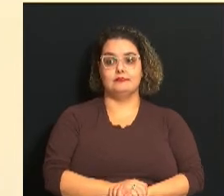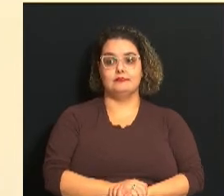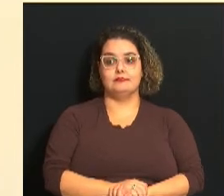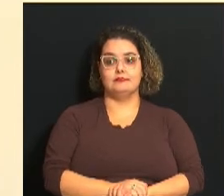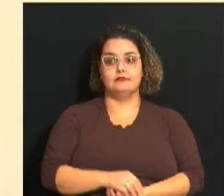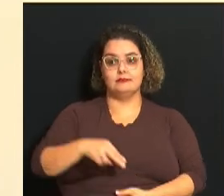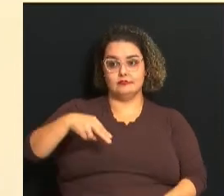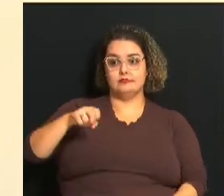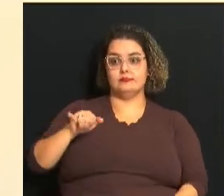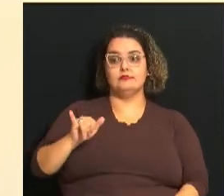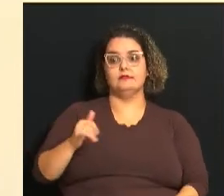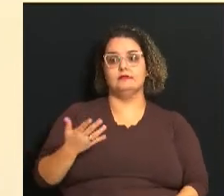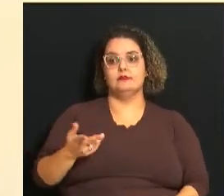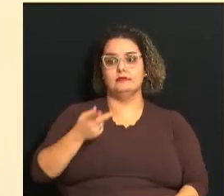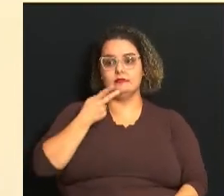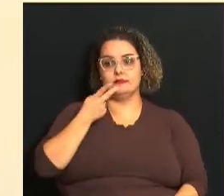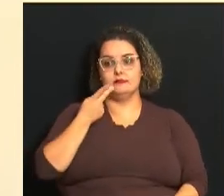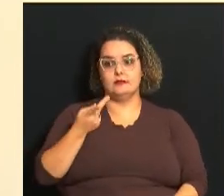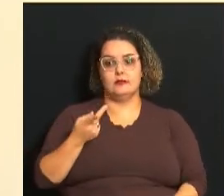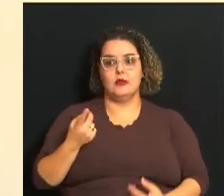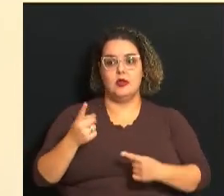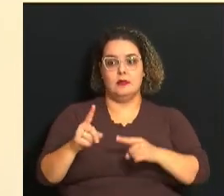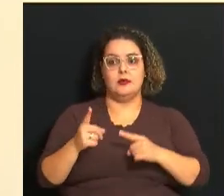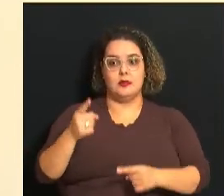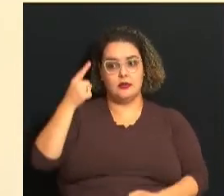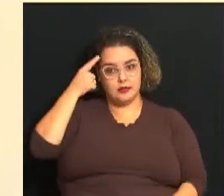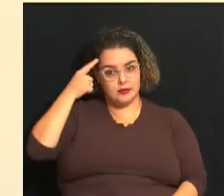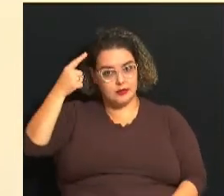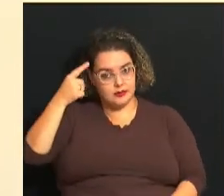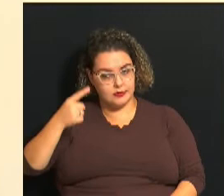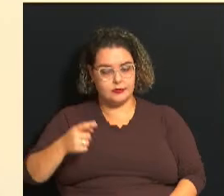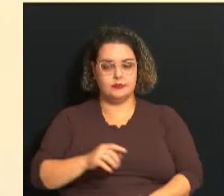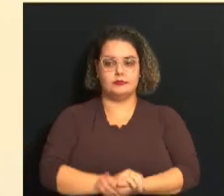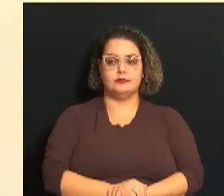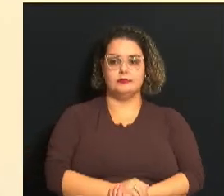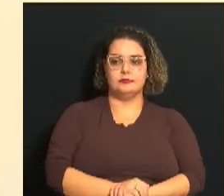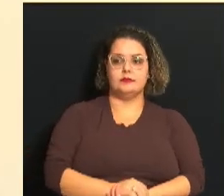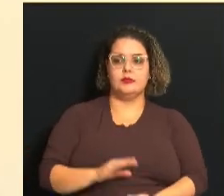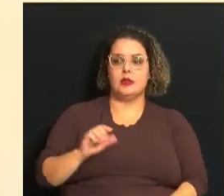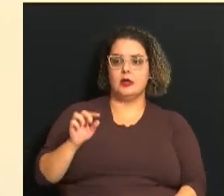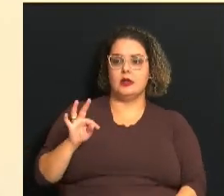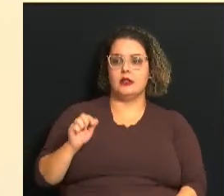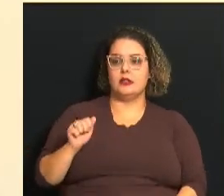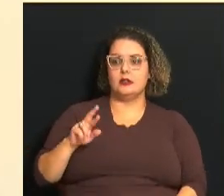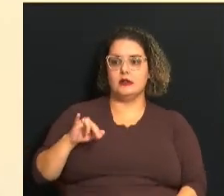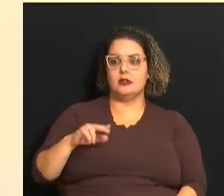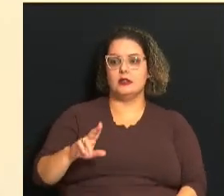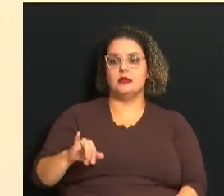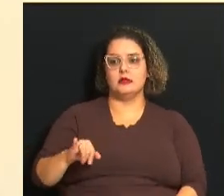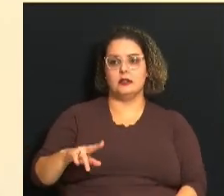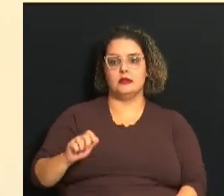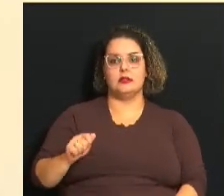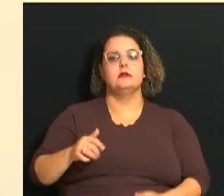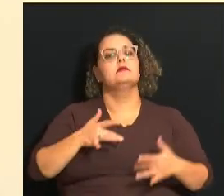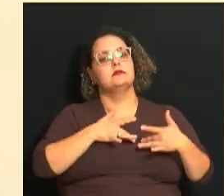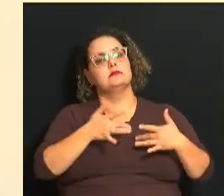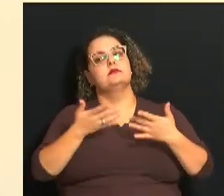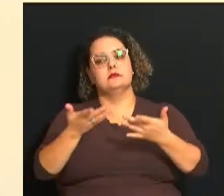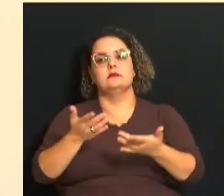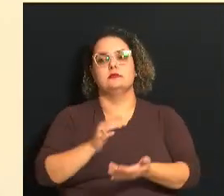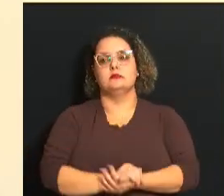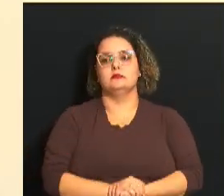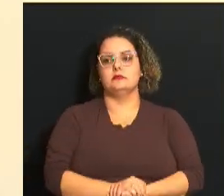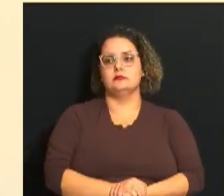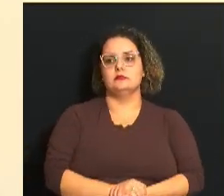Ney né E aí deu a lógica no de PDI Catarina fez grandes contribuições me solidarizo aqui com a Catarina né